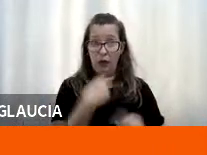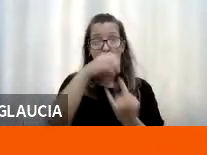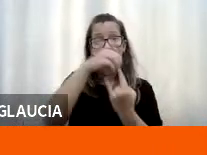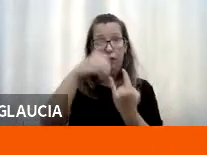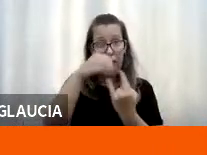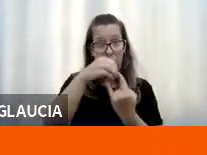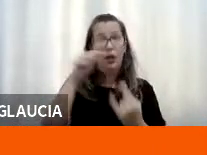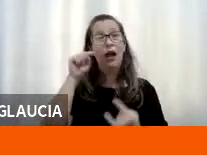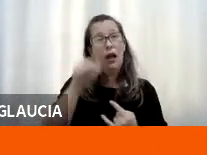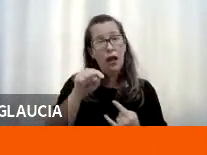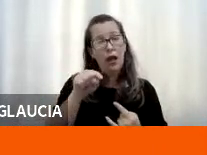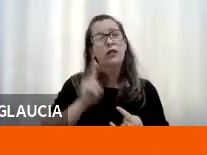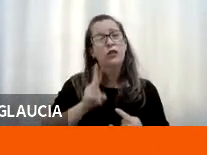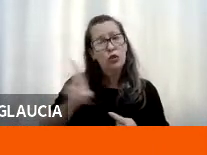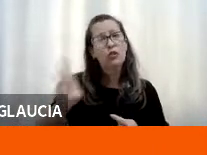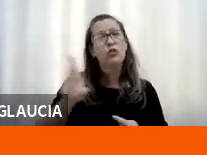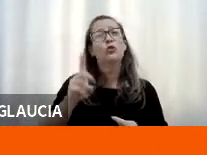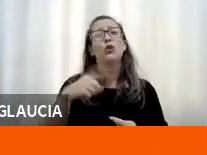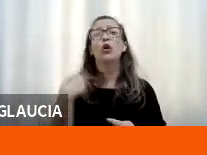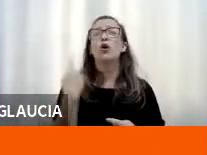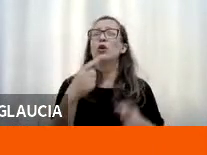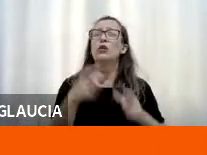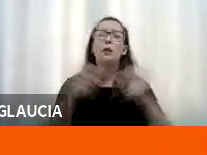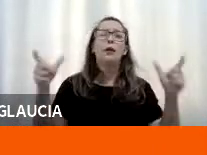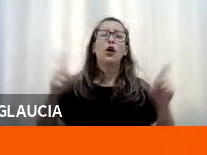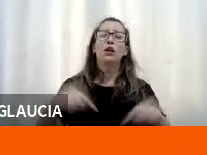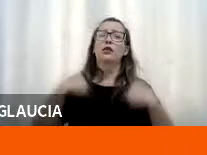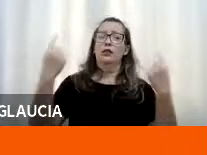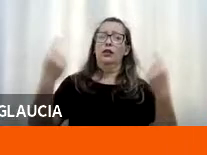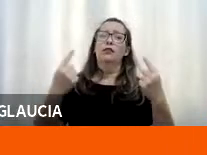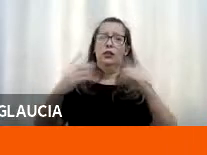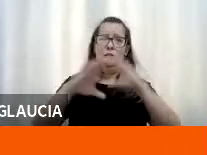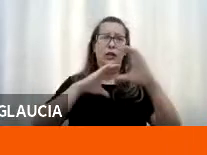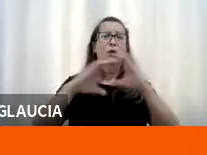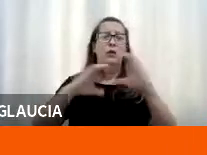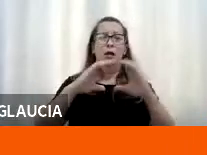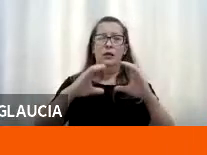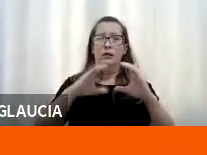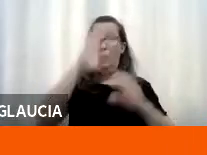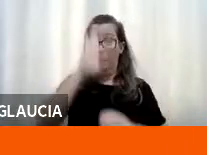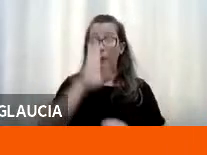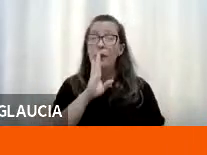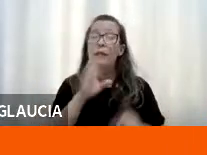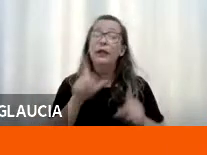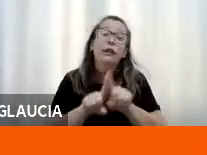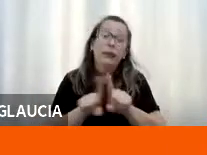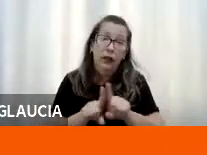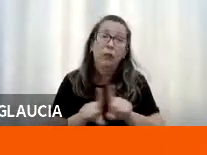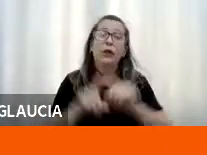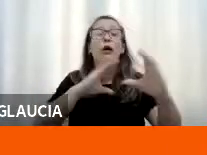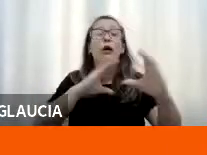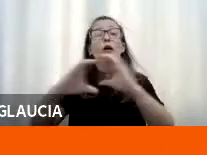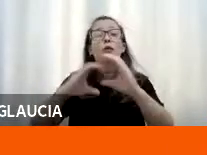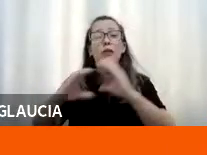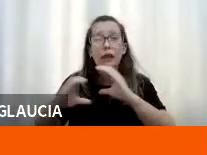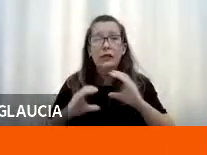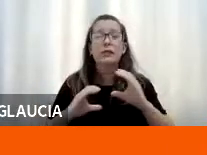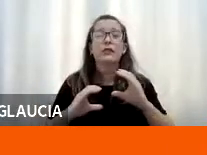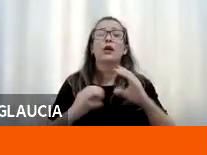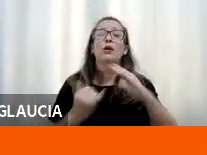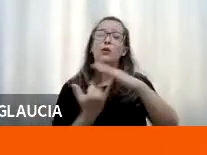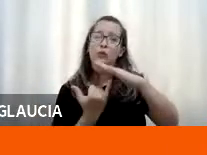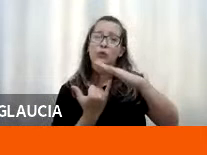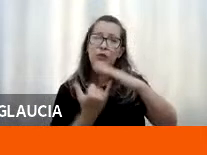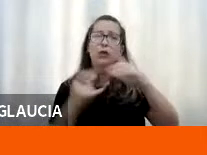continua sendo o maior desafio na comunicação pública e também na comunicação institucional e